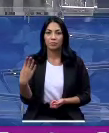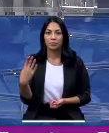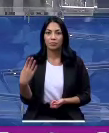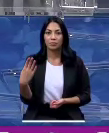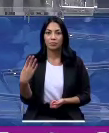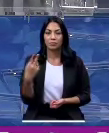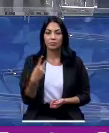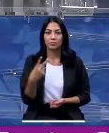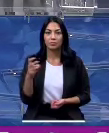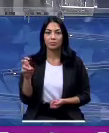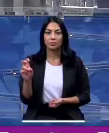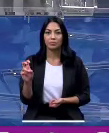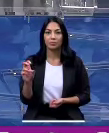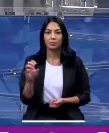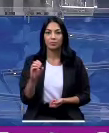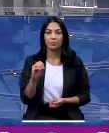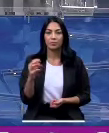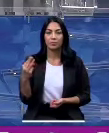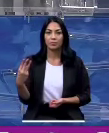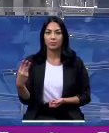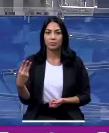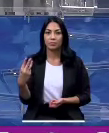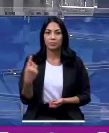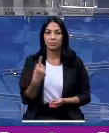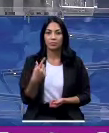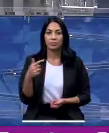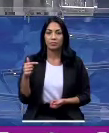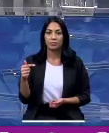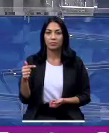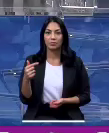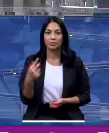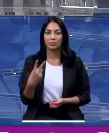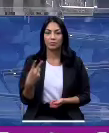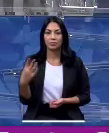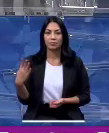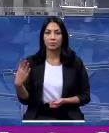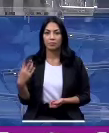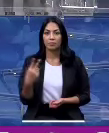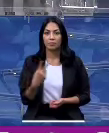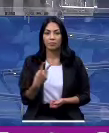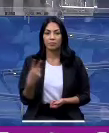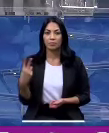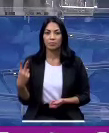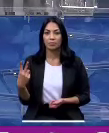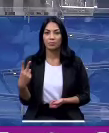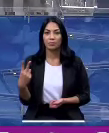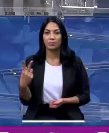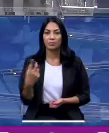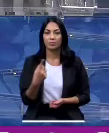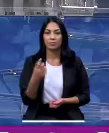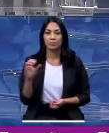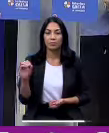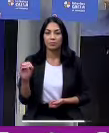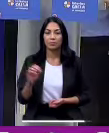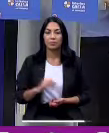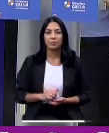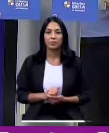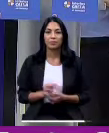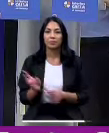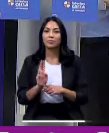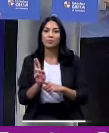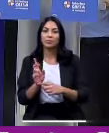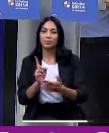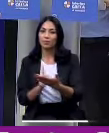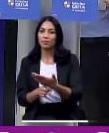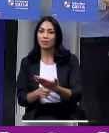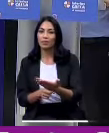04, 25, 03, 17, 24, 22 e 10.